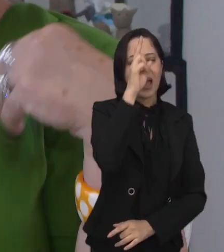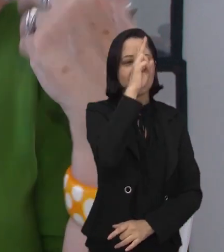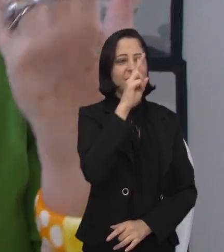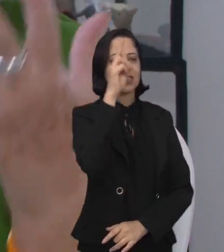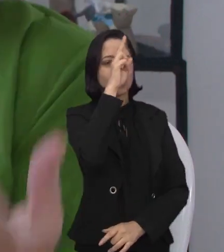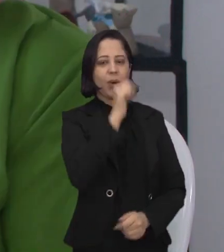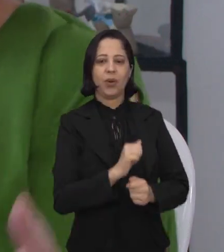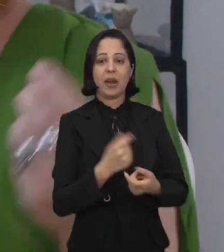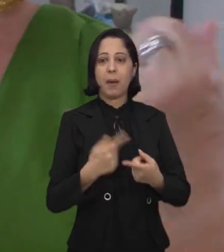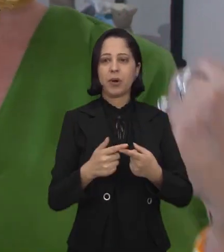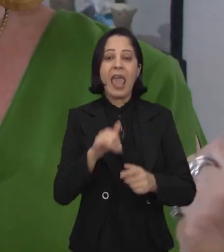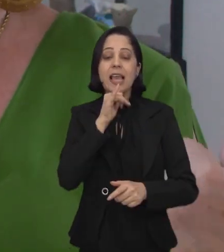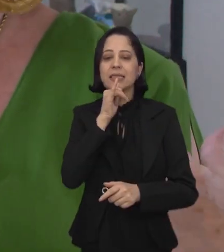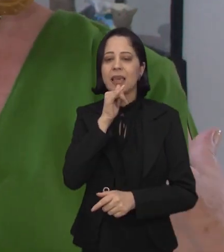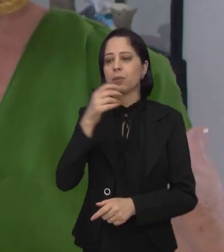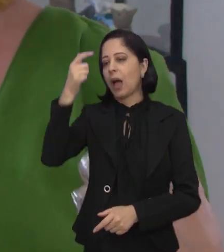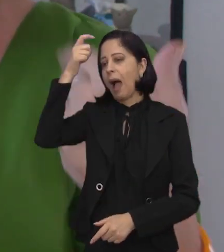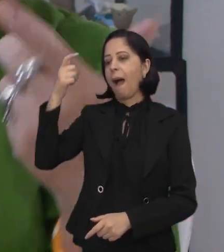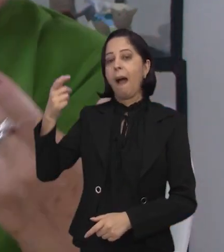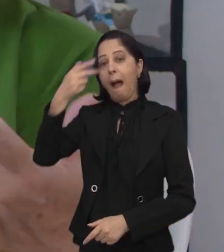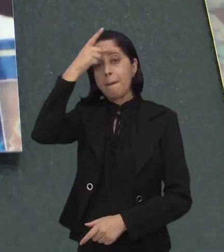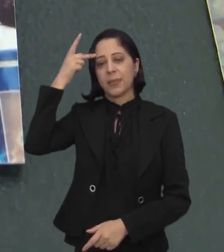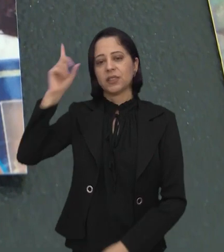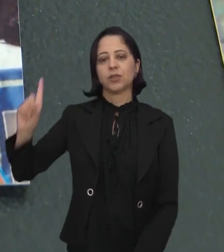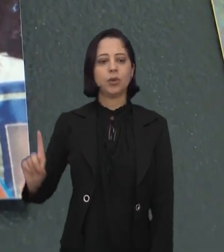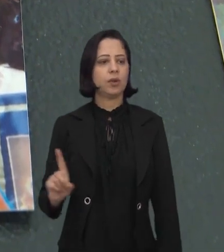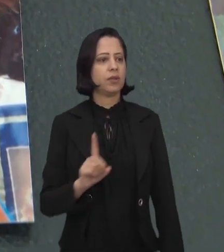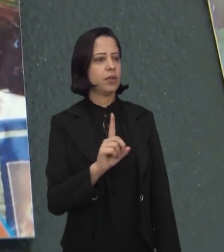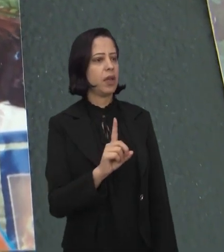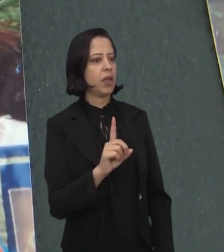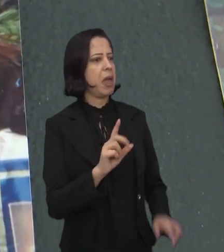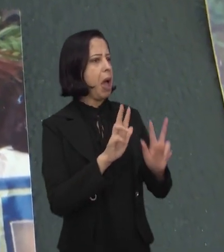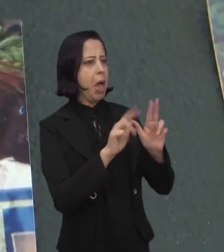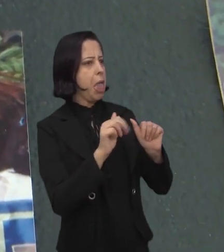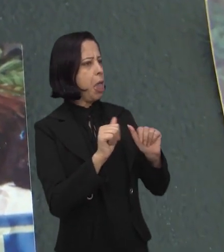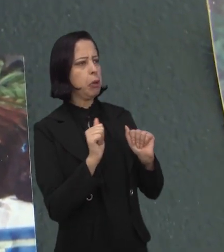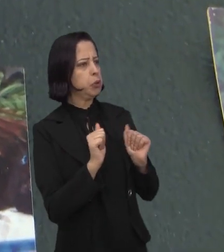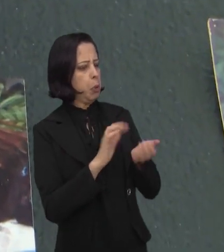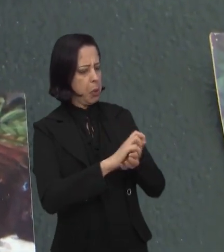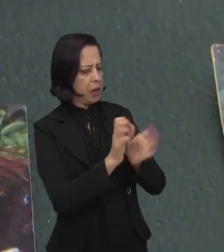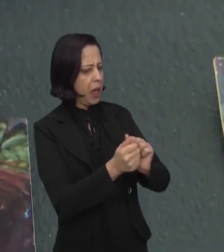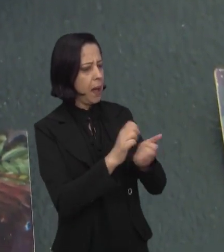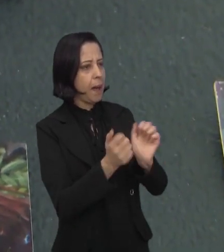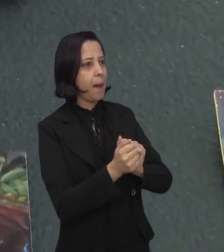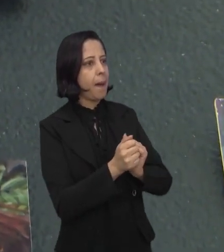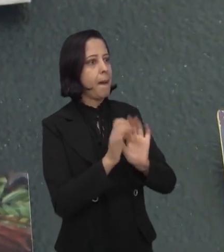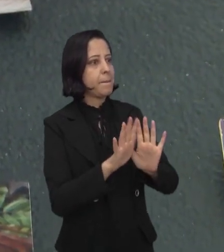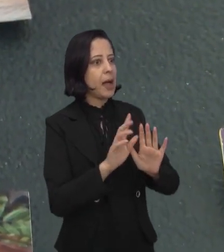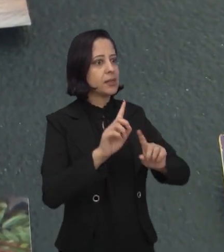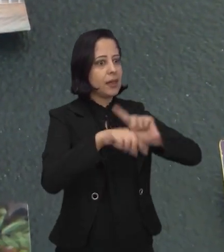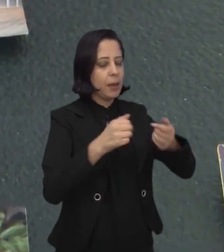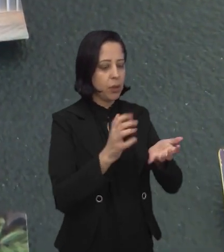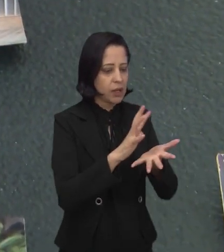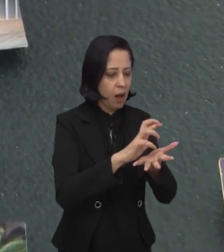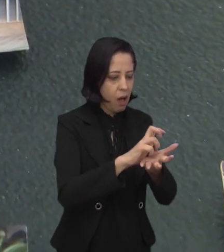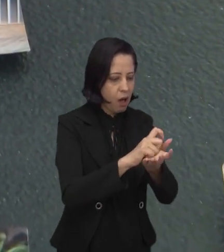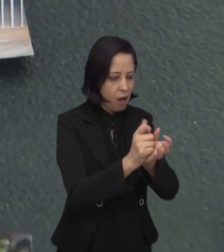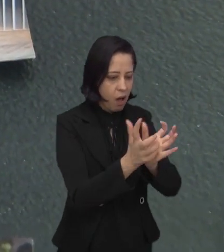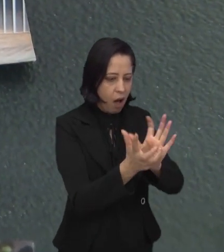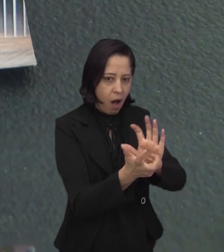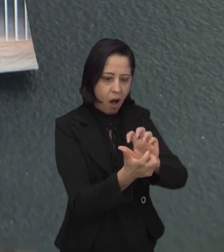viva, porque toda vez que a gente fala quem é ela, lembra das obras dela, a gente está ela continua viva, né? E também a